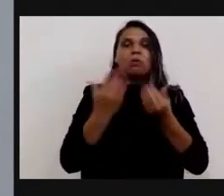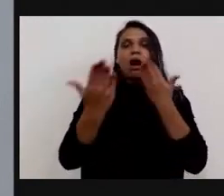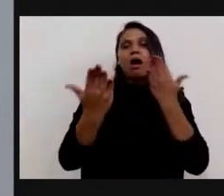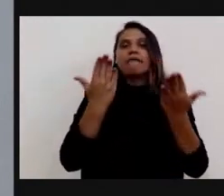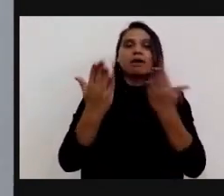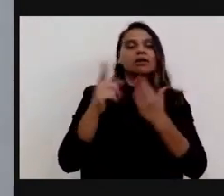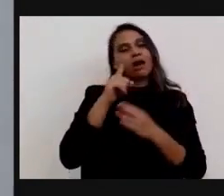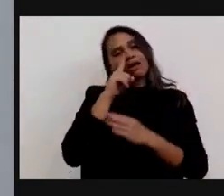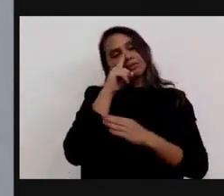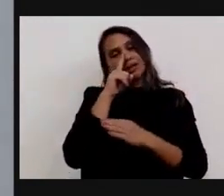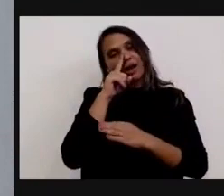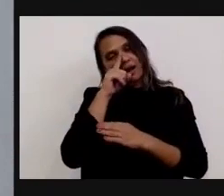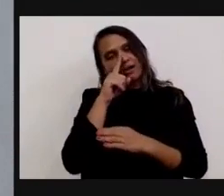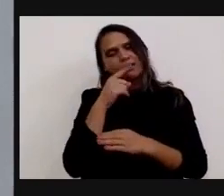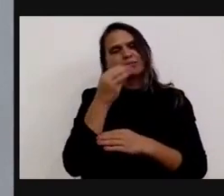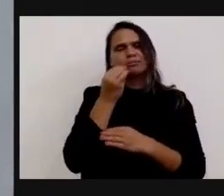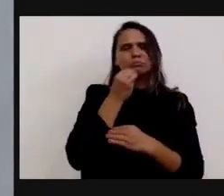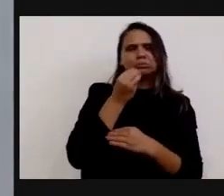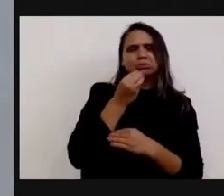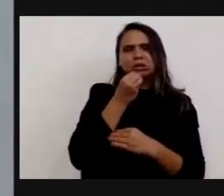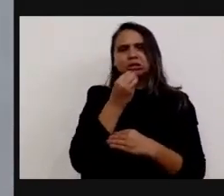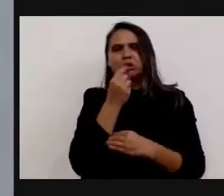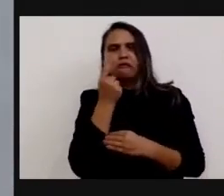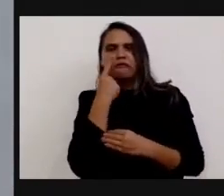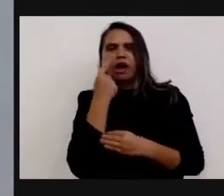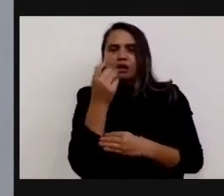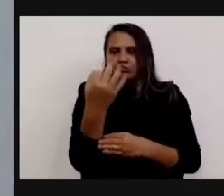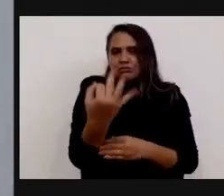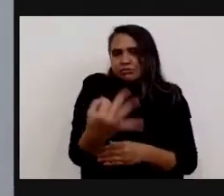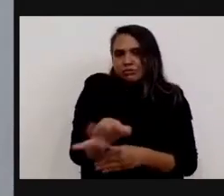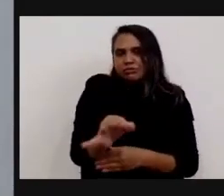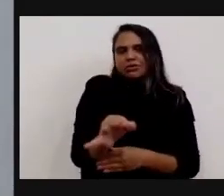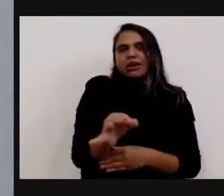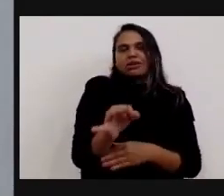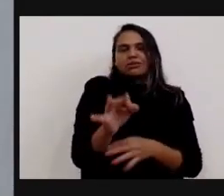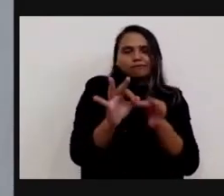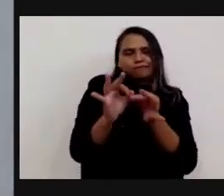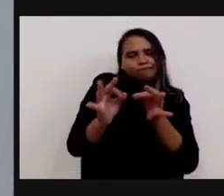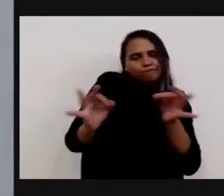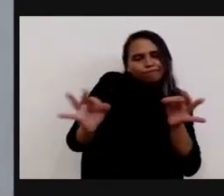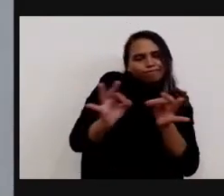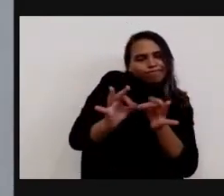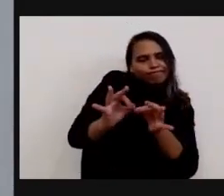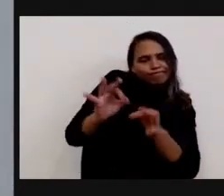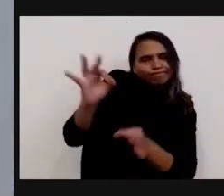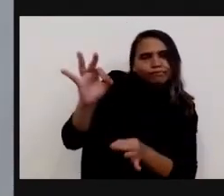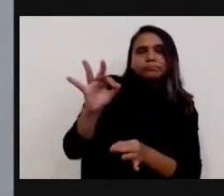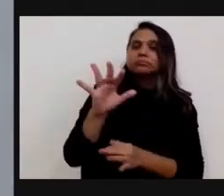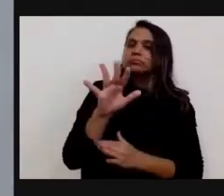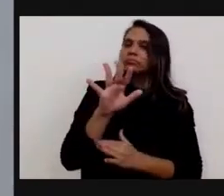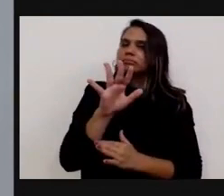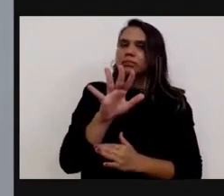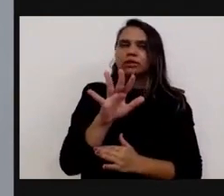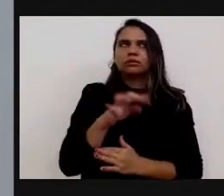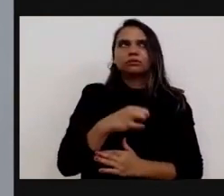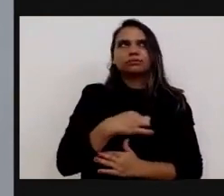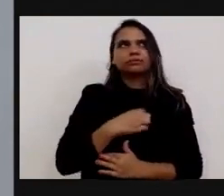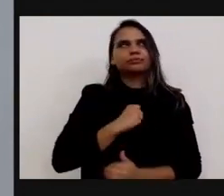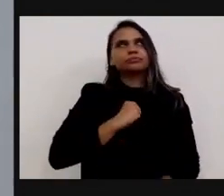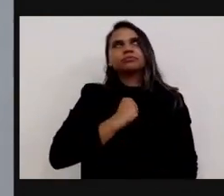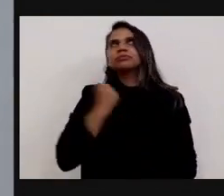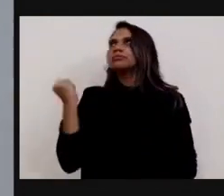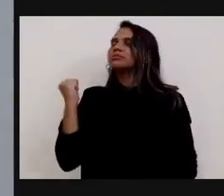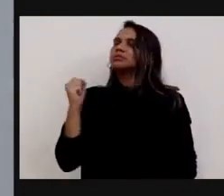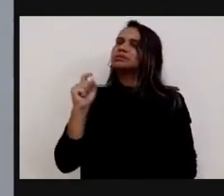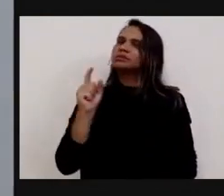fazer experimentações ver o que que tá dando mais certo metrificar agora o que eu não aguento é